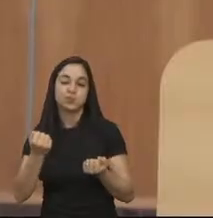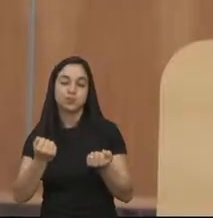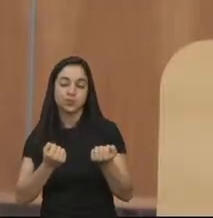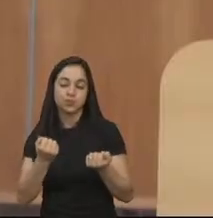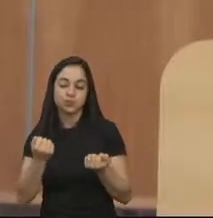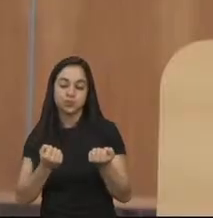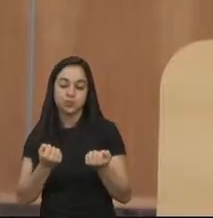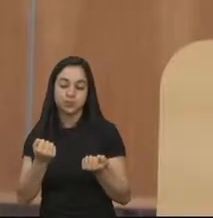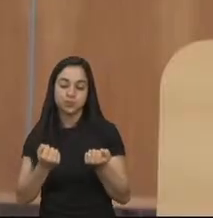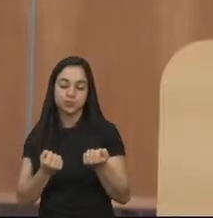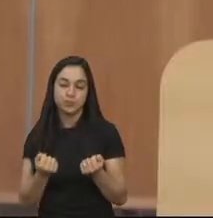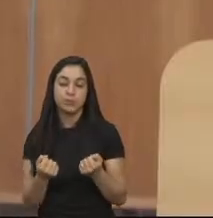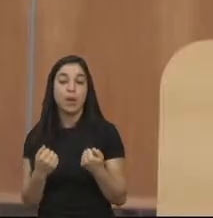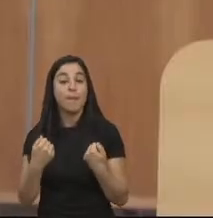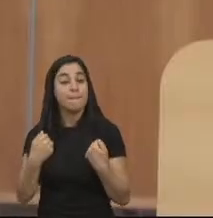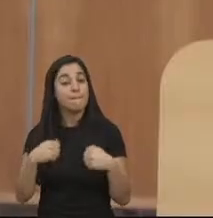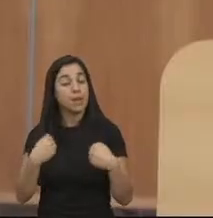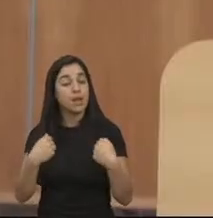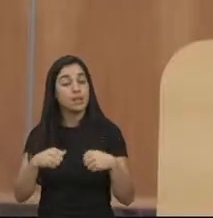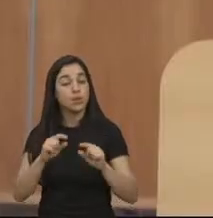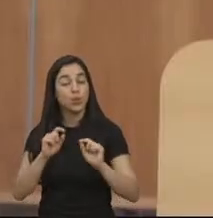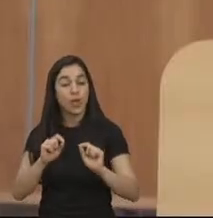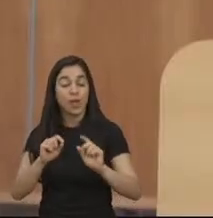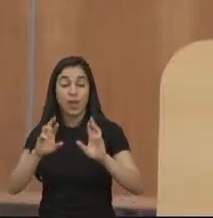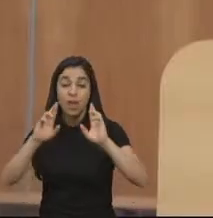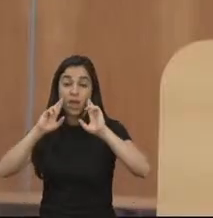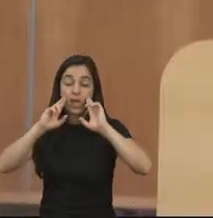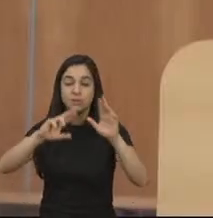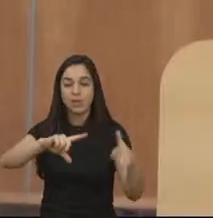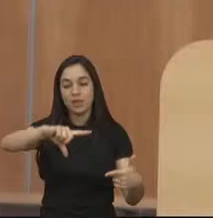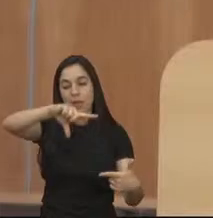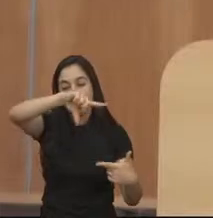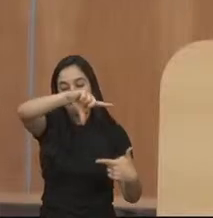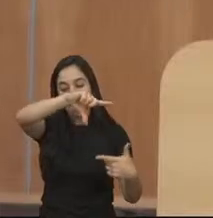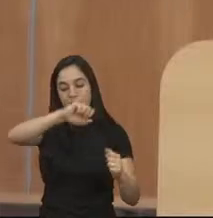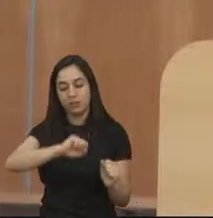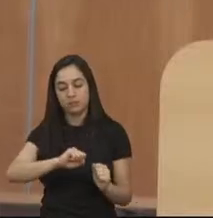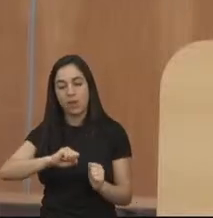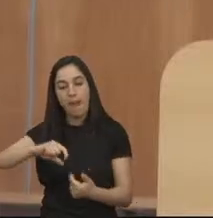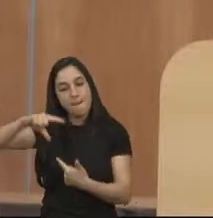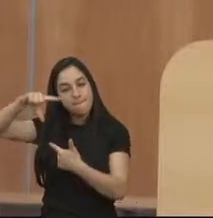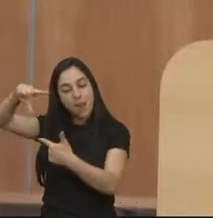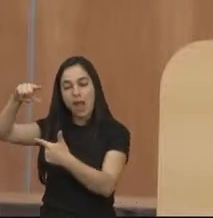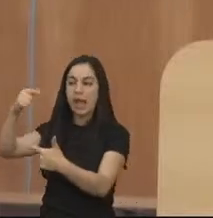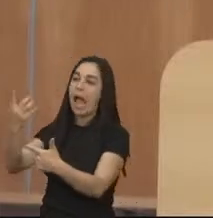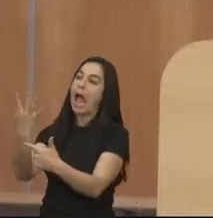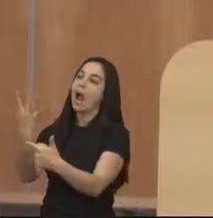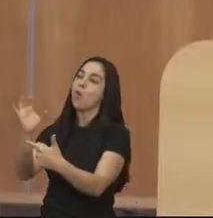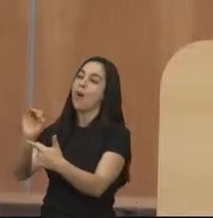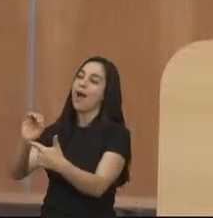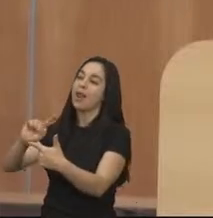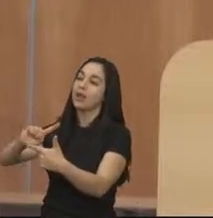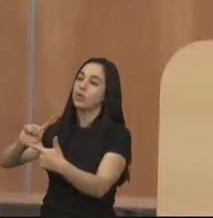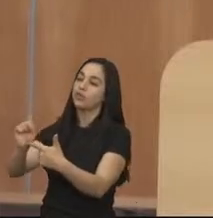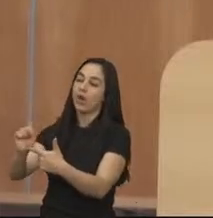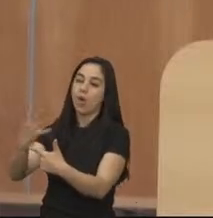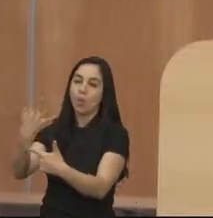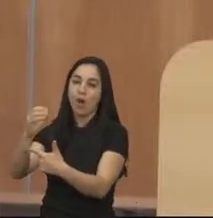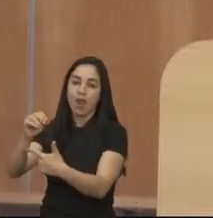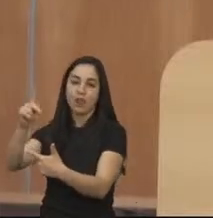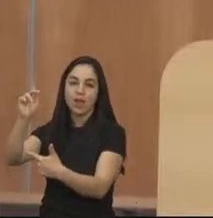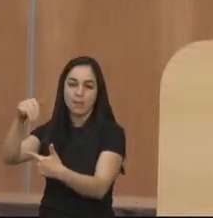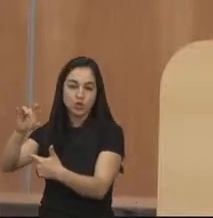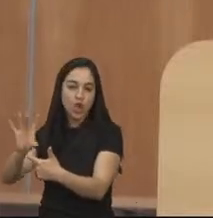que vocês têm que respeitar as placas da nossa cidade. Se é 40 por hora, respeita 40 por hora.